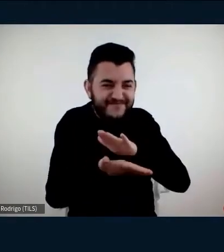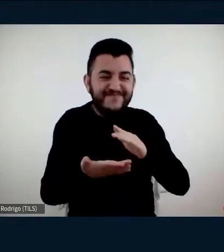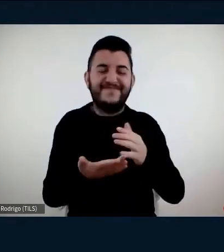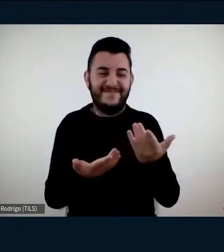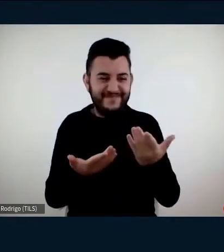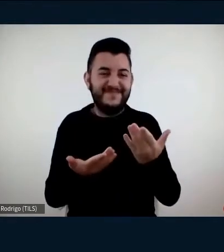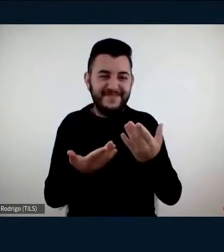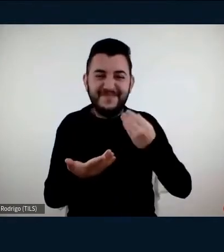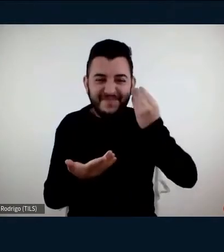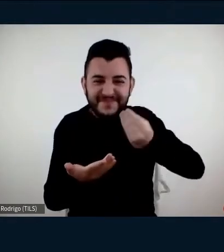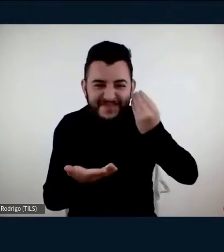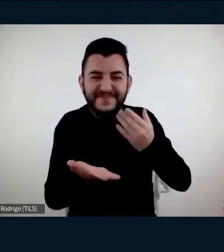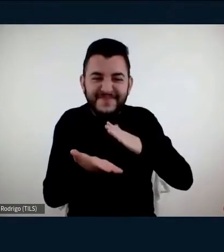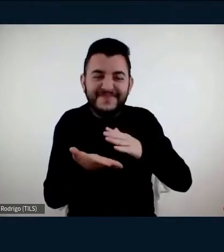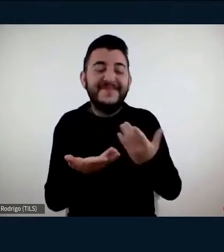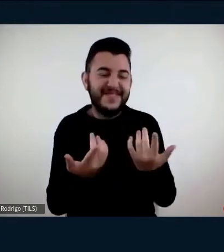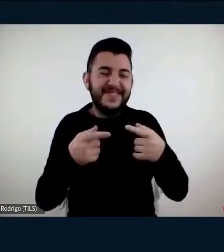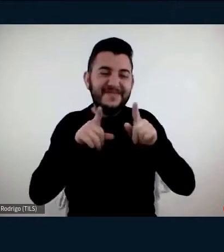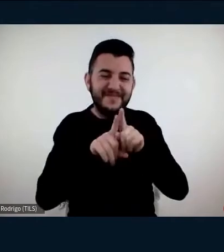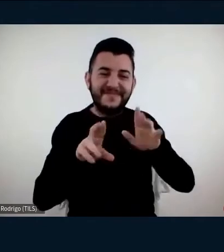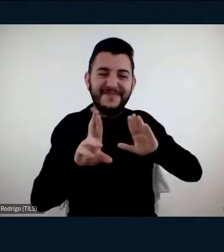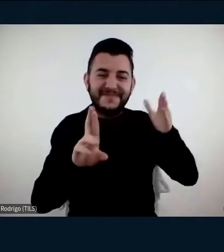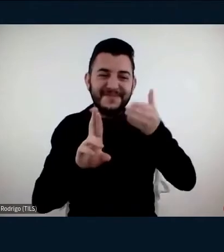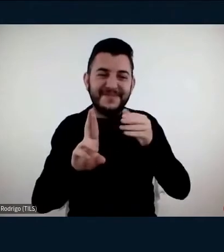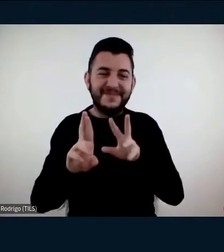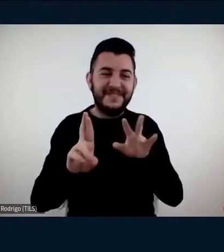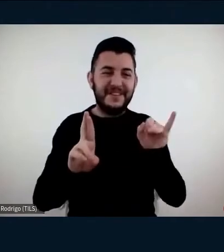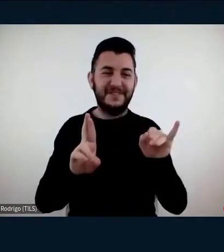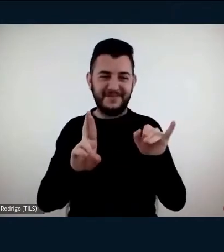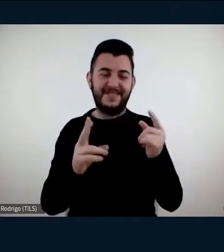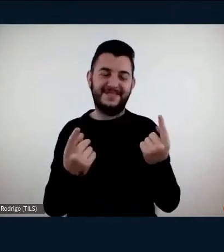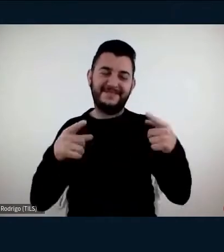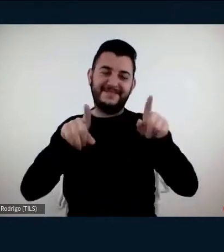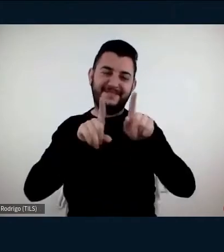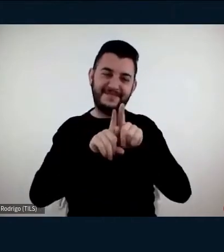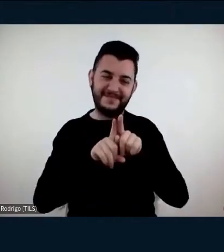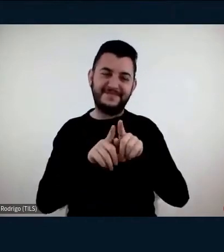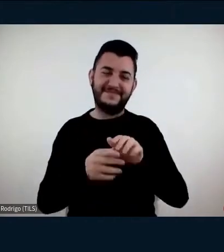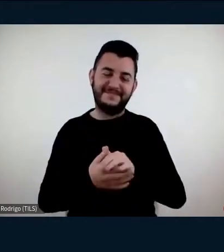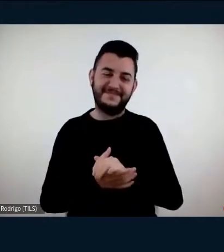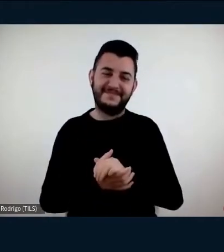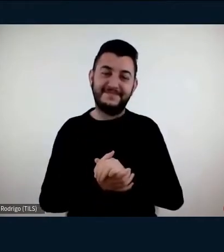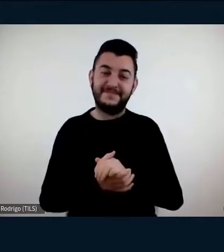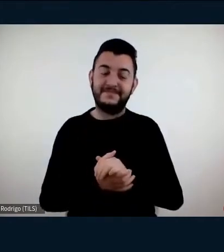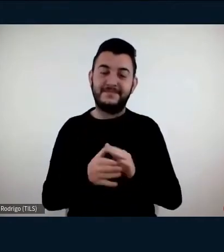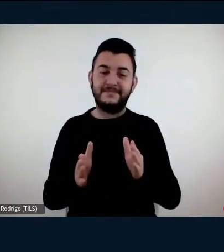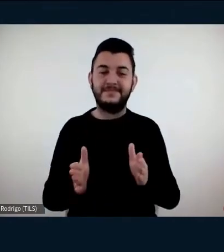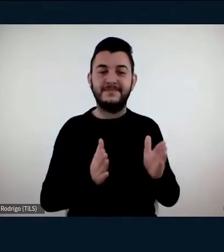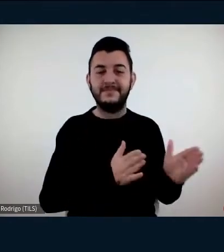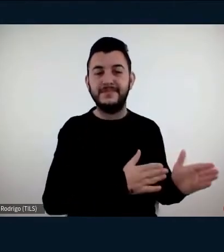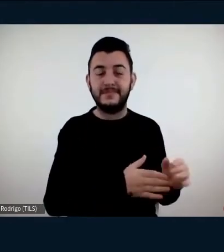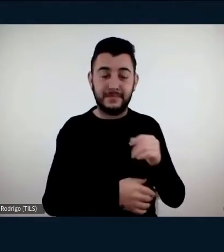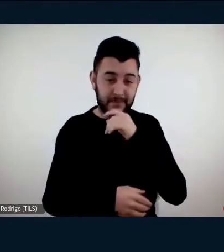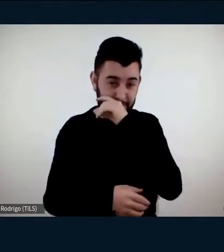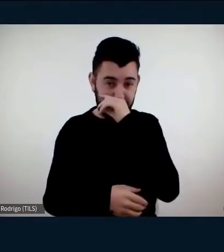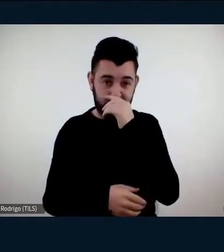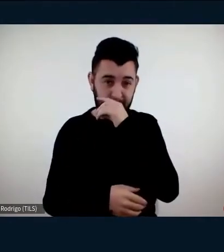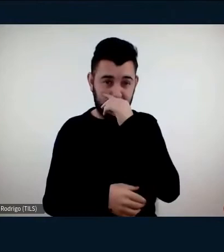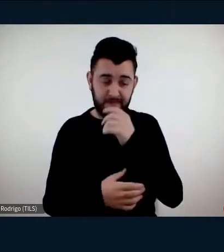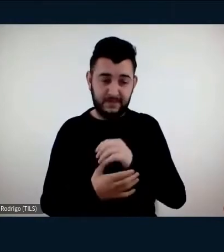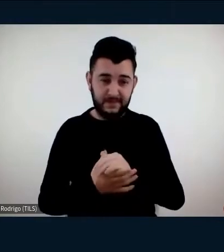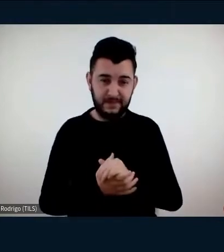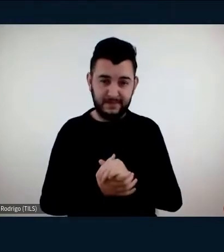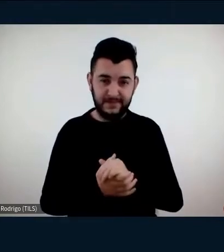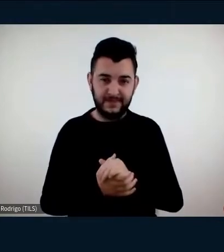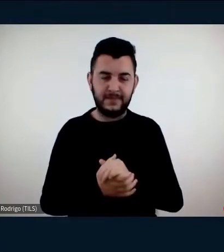e aí a gente vai poder referenciar elas através dessas publicações. Em relação à pergunta que você fez